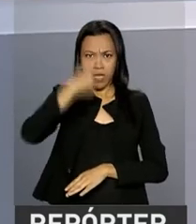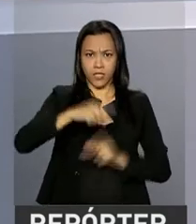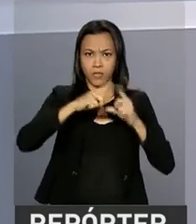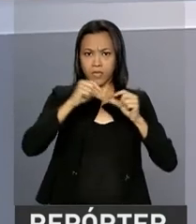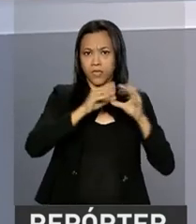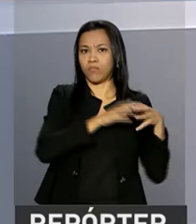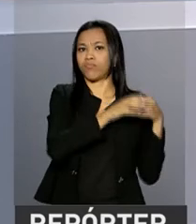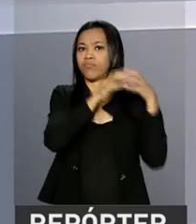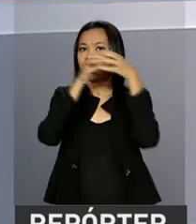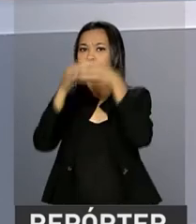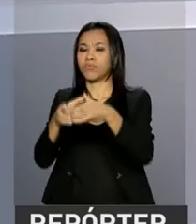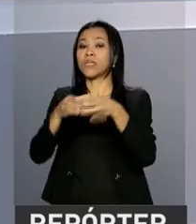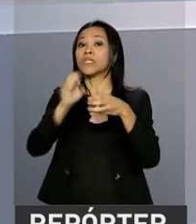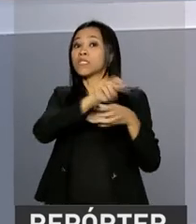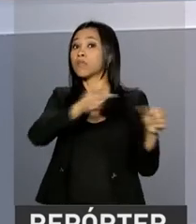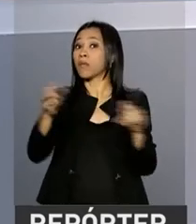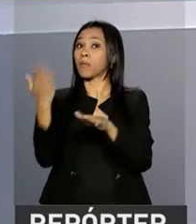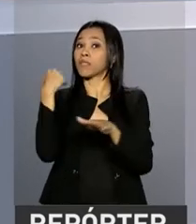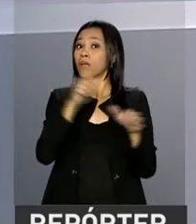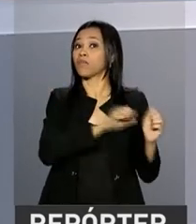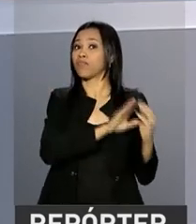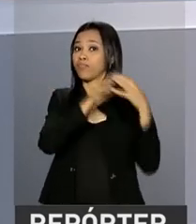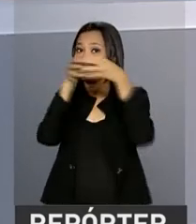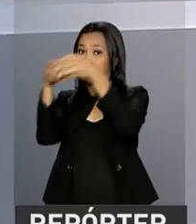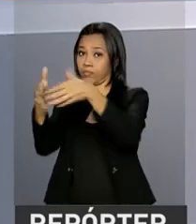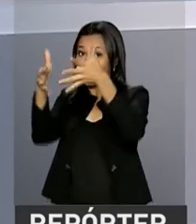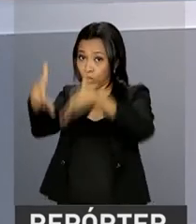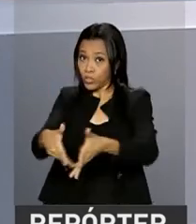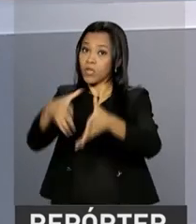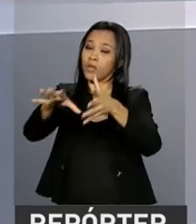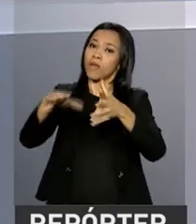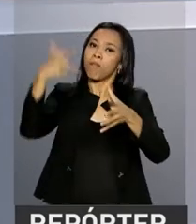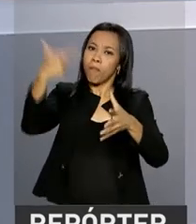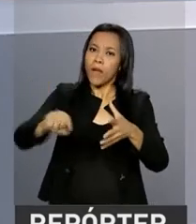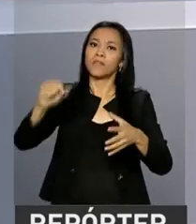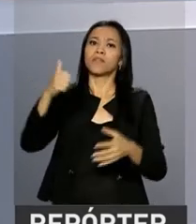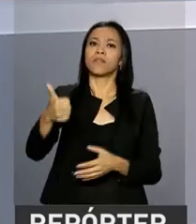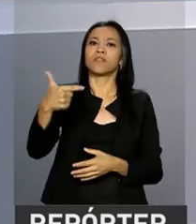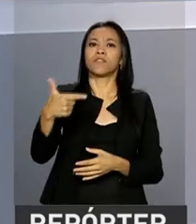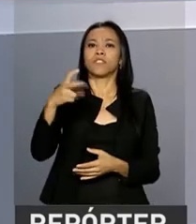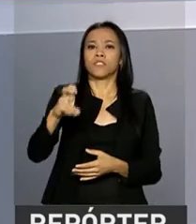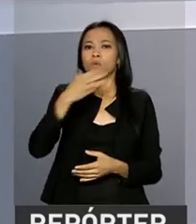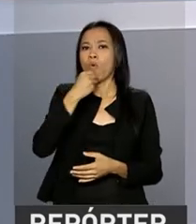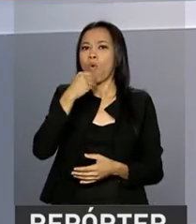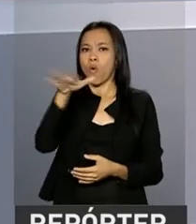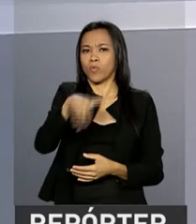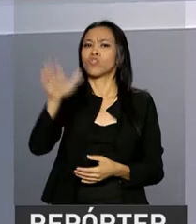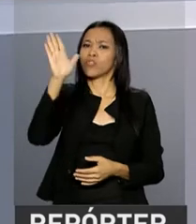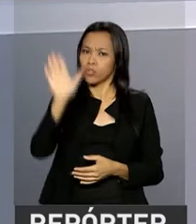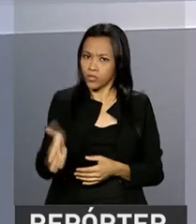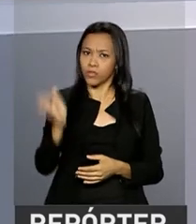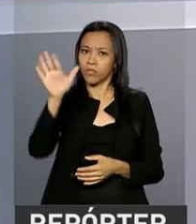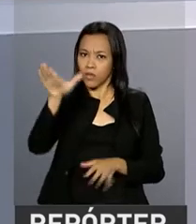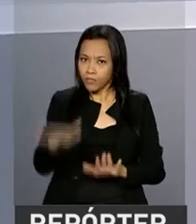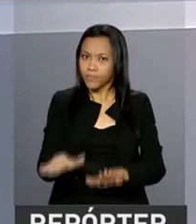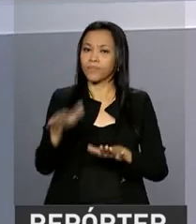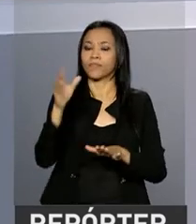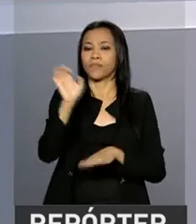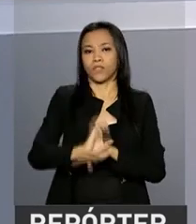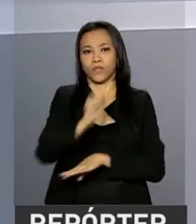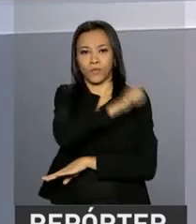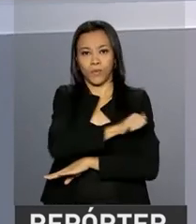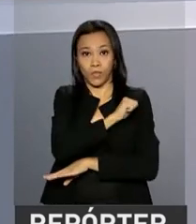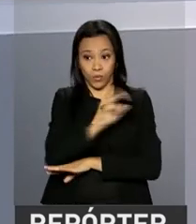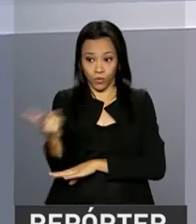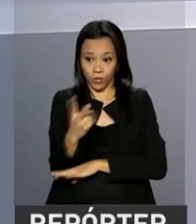semana passada pelo governo federal eles se juntam aos 125 homens que já estavam atuando no estado do rio de janeiro e